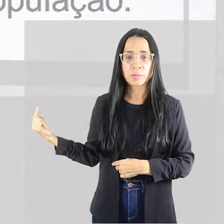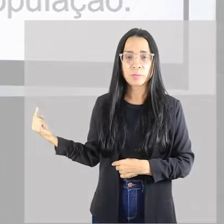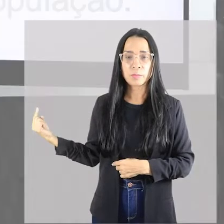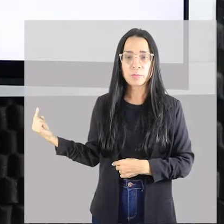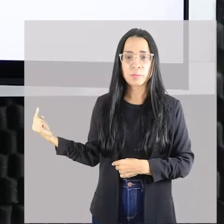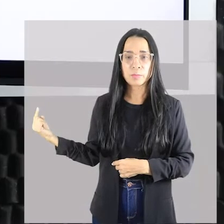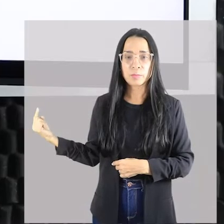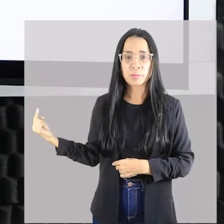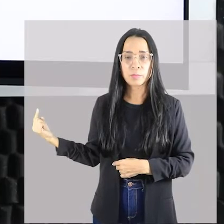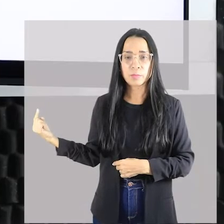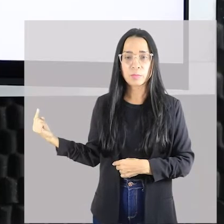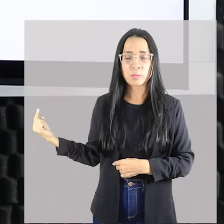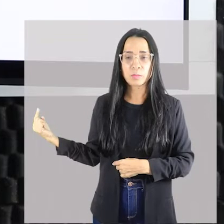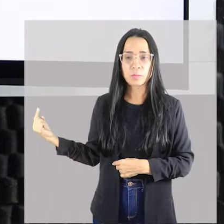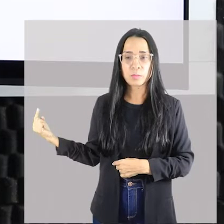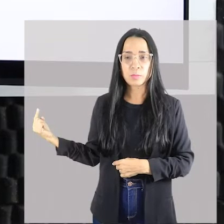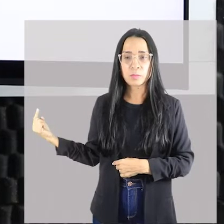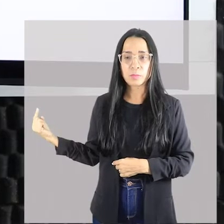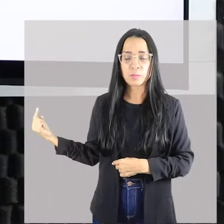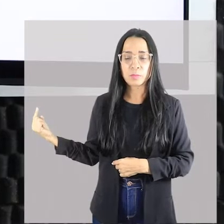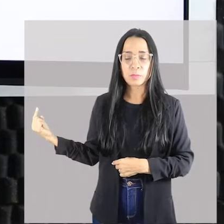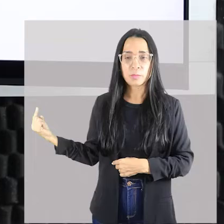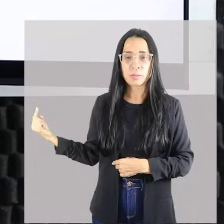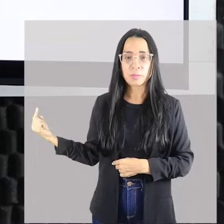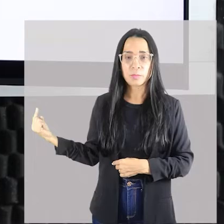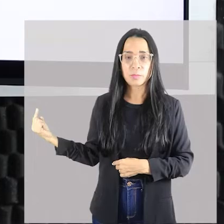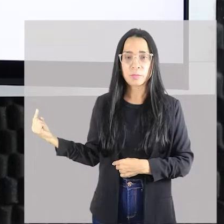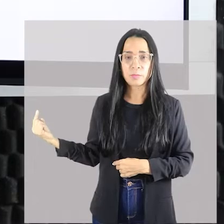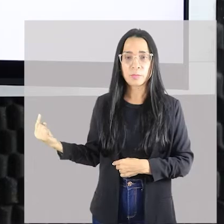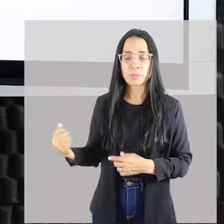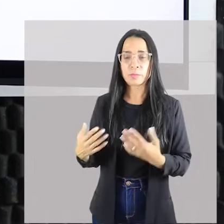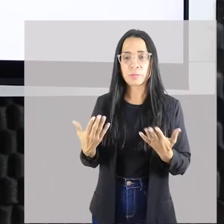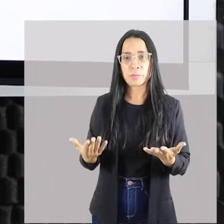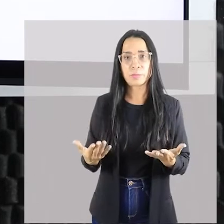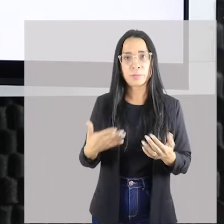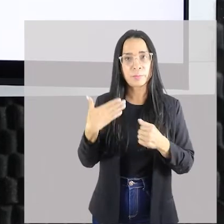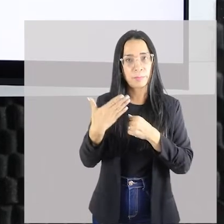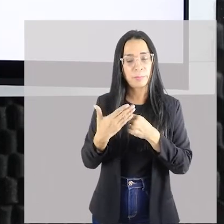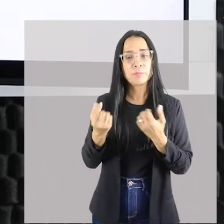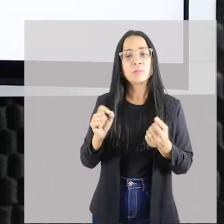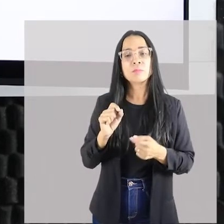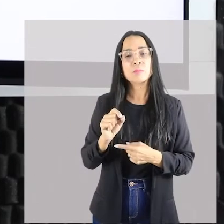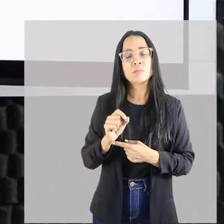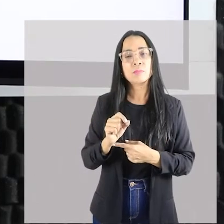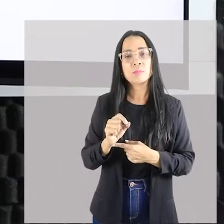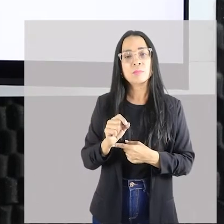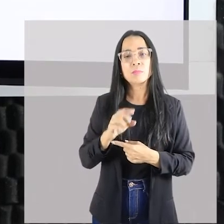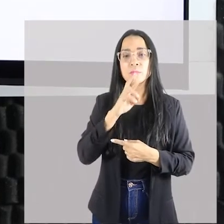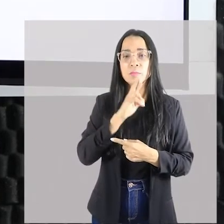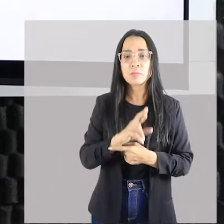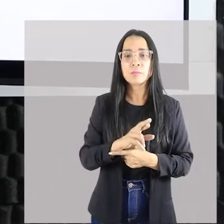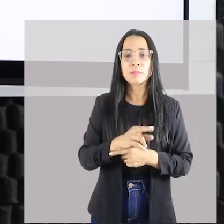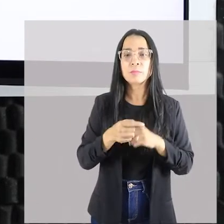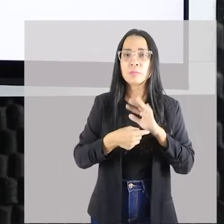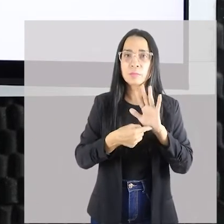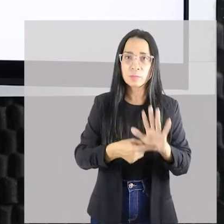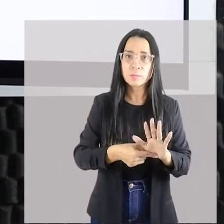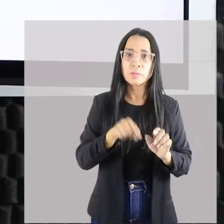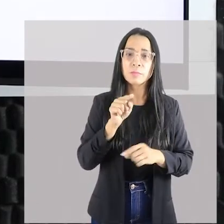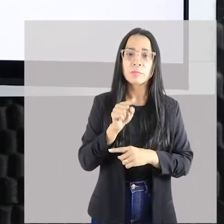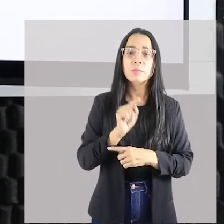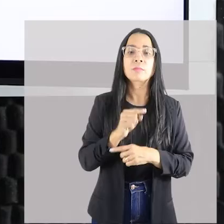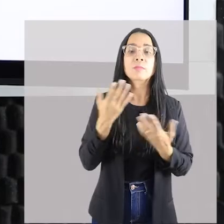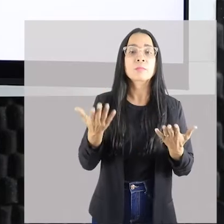responsáveis pelo aparecimento de genótipos diferentes em uma população. Então, basicamente, né, essa alternativa ela aponta para você